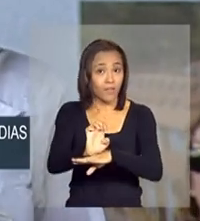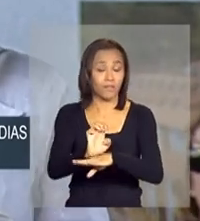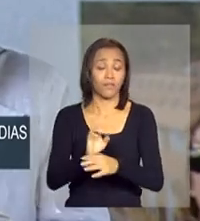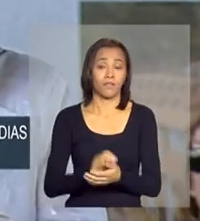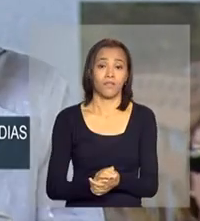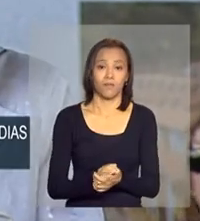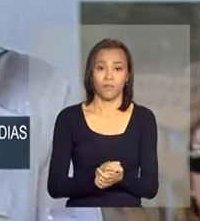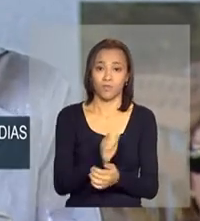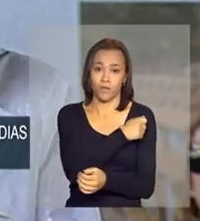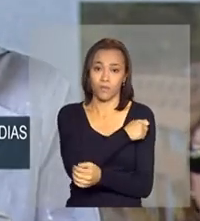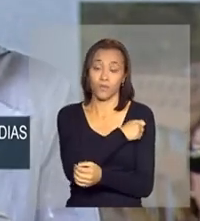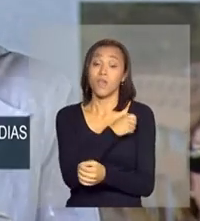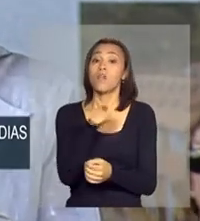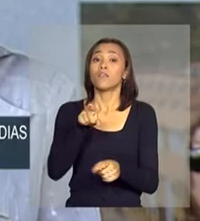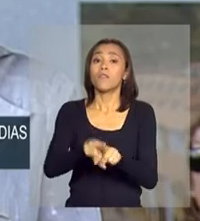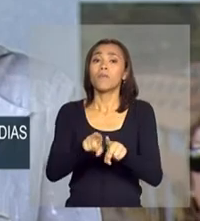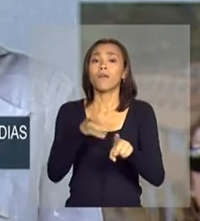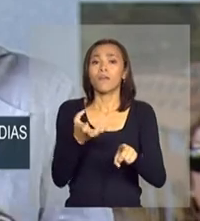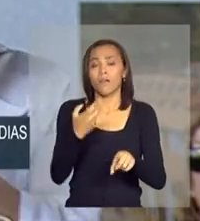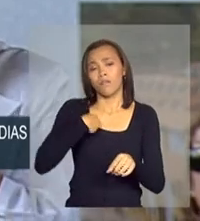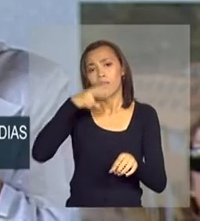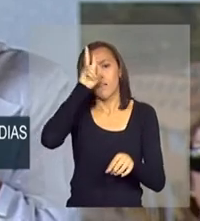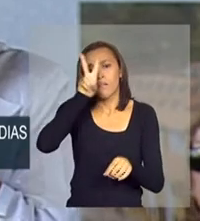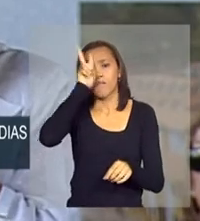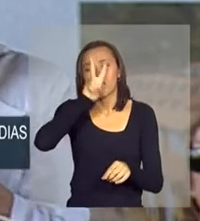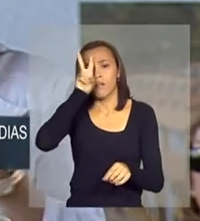disso eu queria lembrar